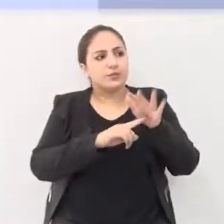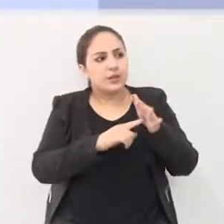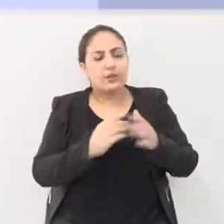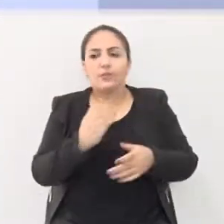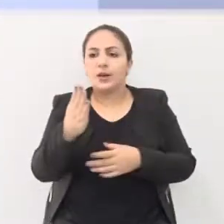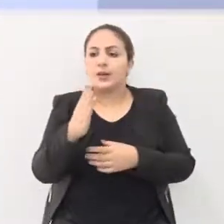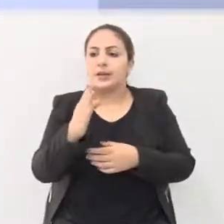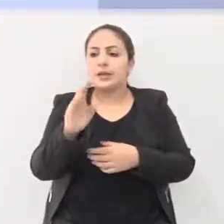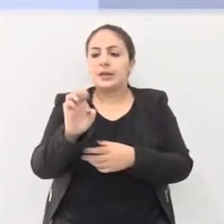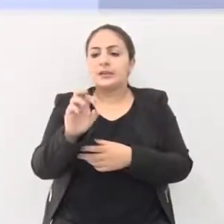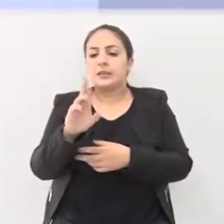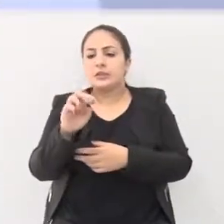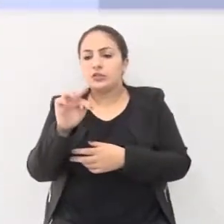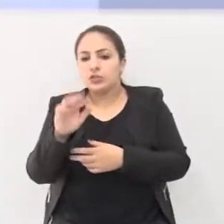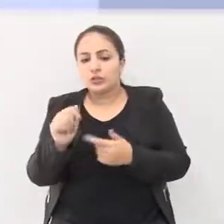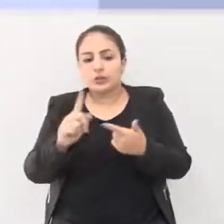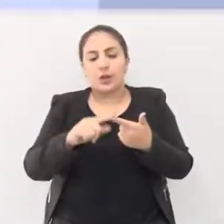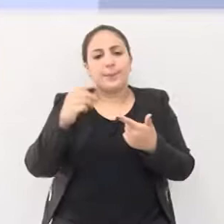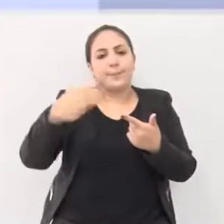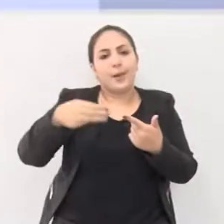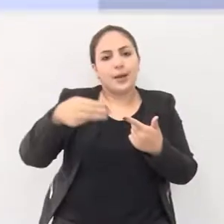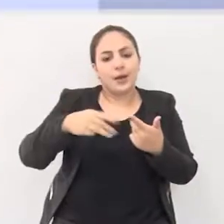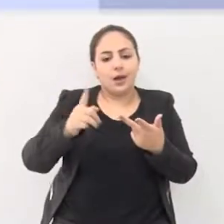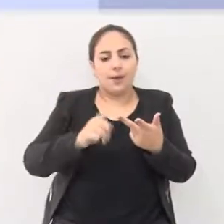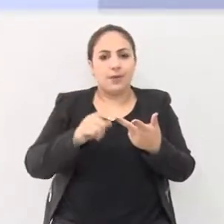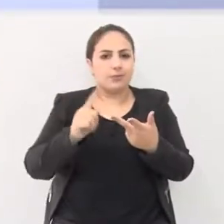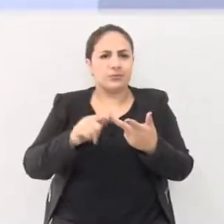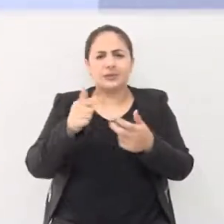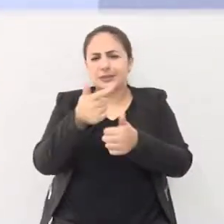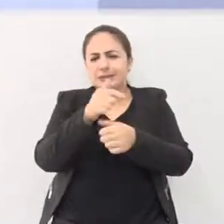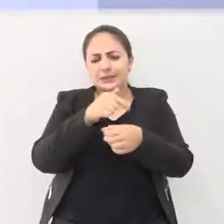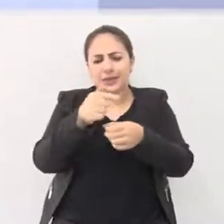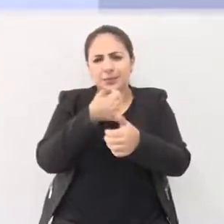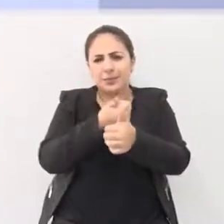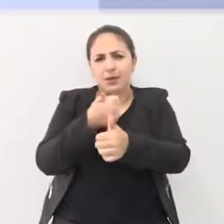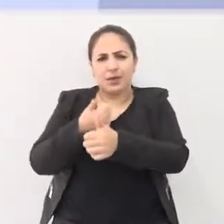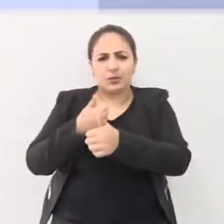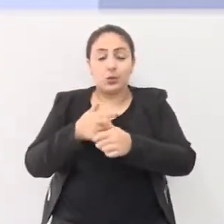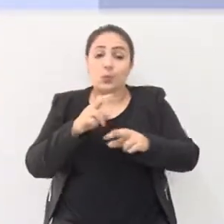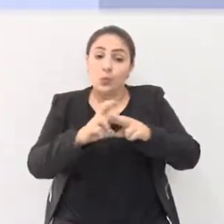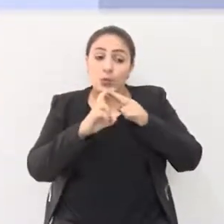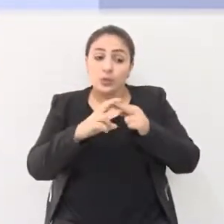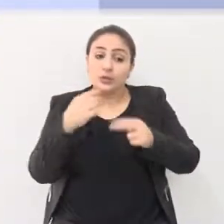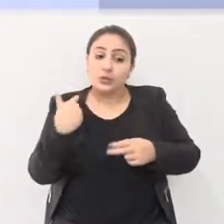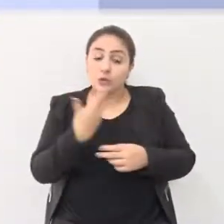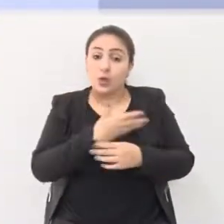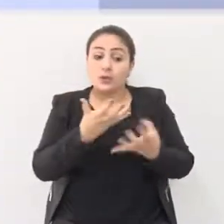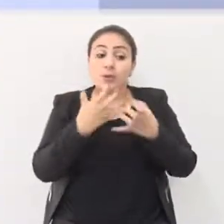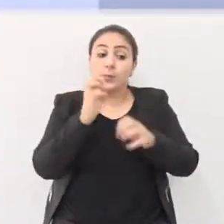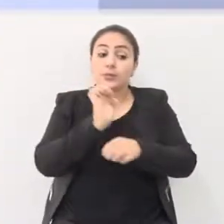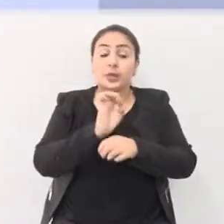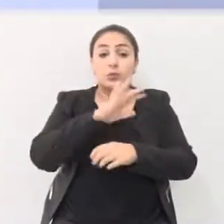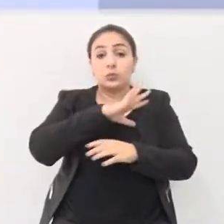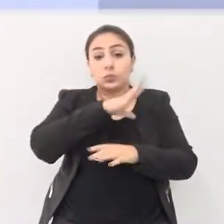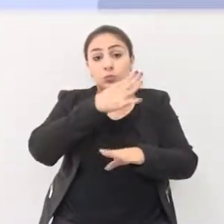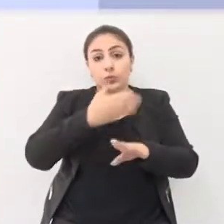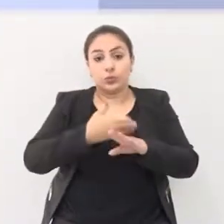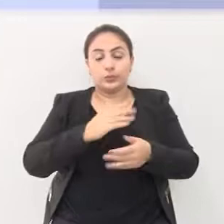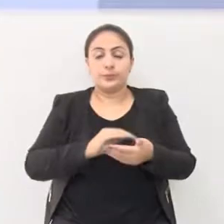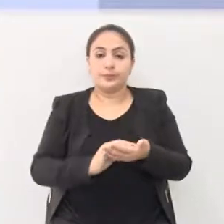se instala em Ernestina, se instala em Marau, se instala em Mato Castelhano. Então, com isso, visa disciplinar o uso no estado